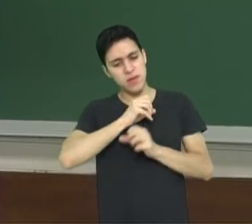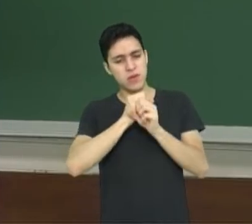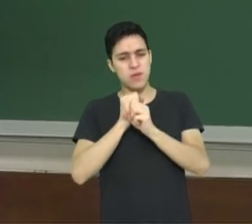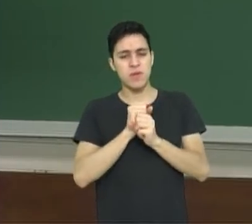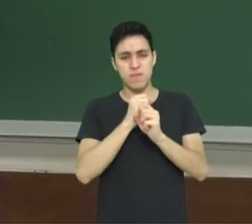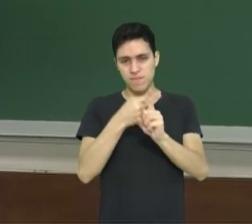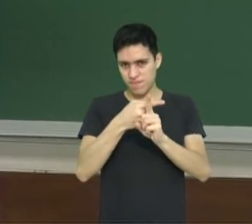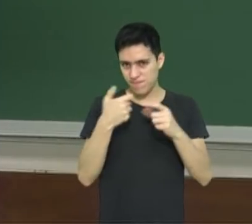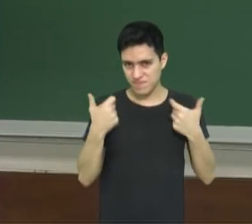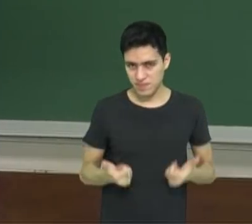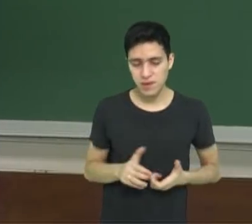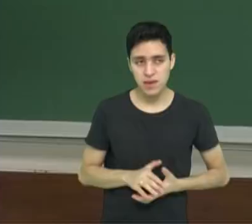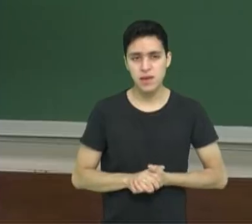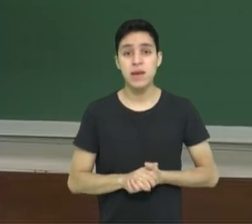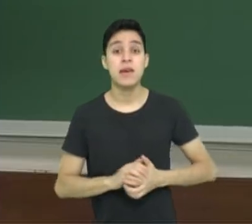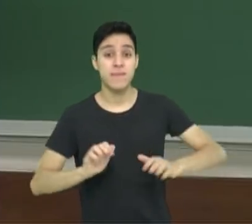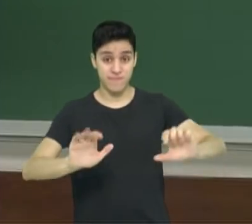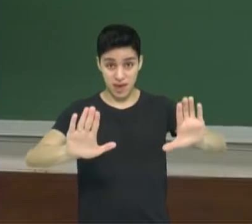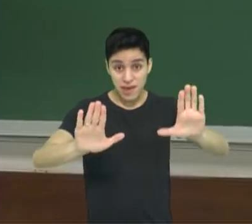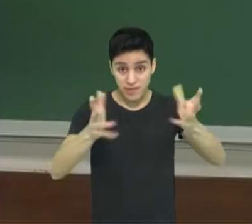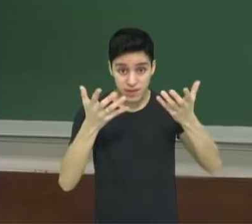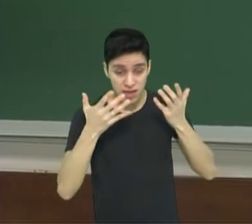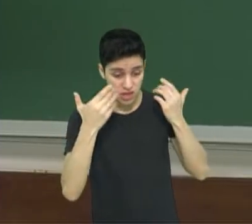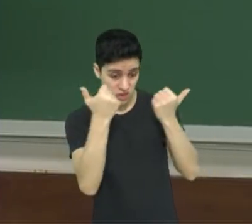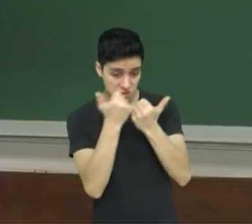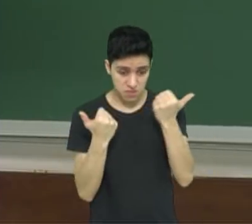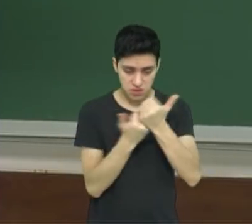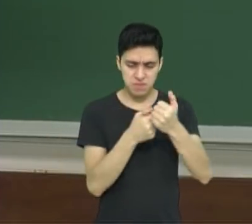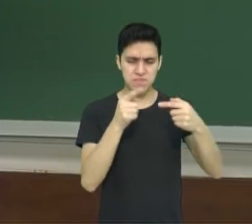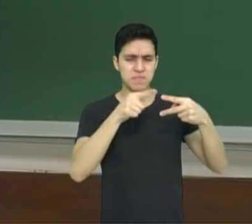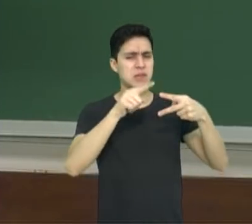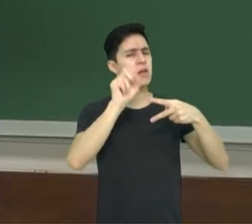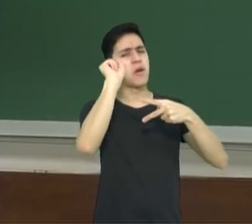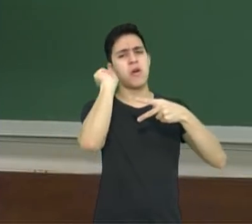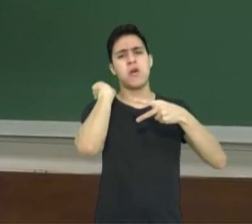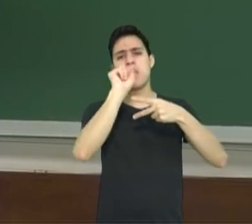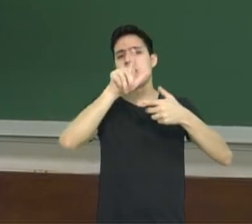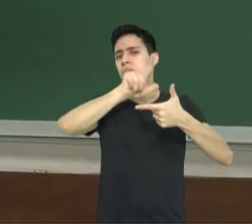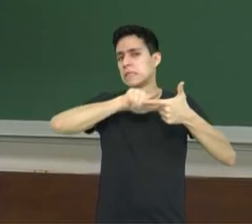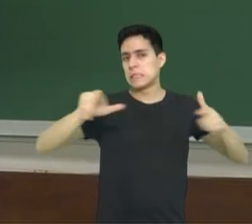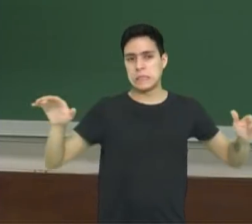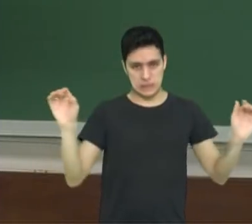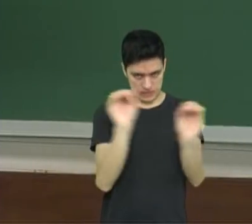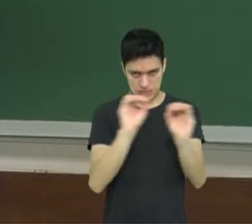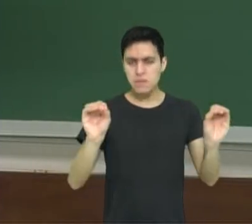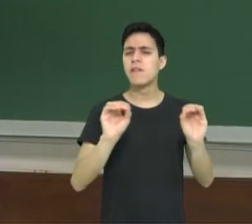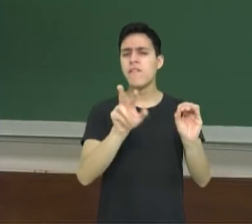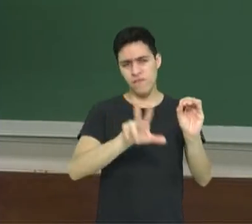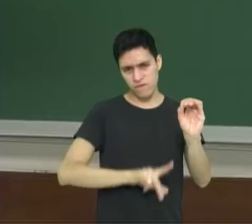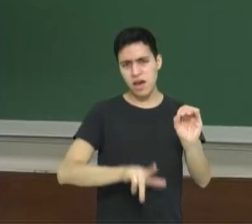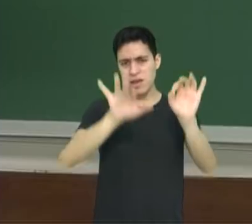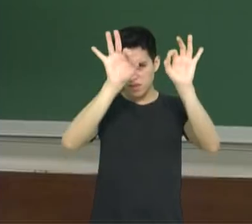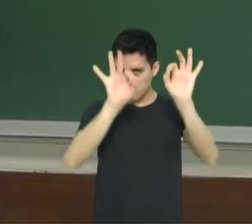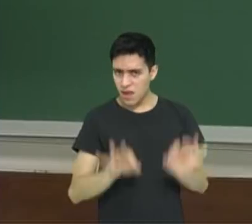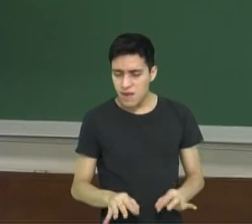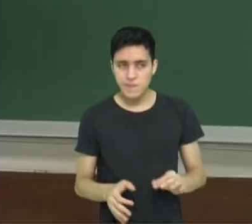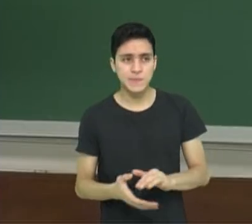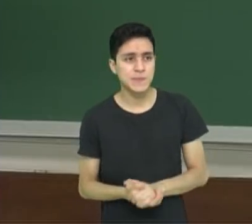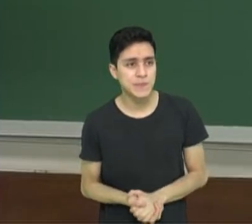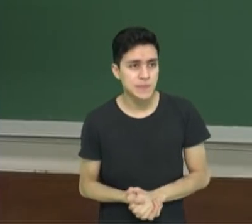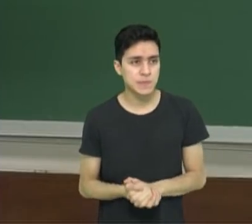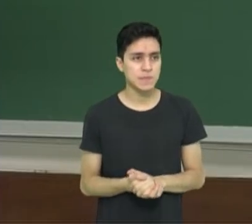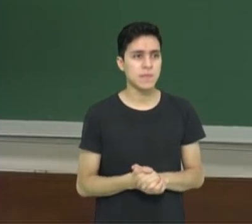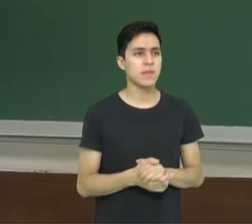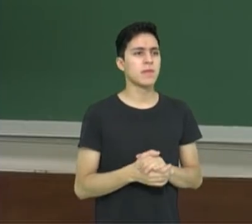mais. Mas se você quiser substituir da primeira, sem problema também dá certo, tá? Então, ó, eu